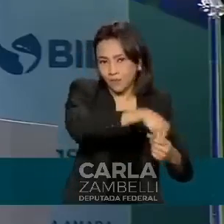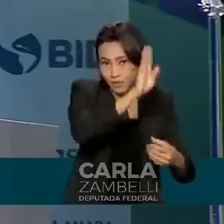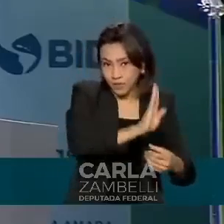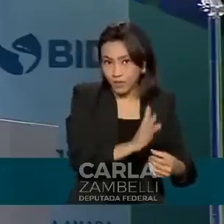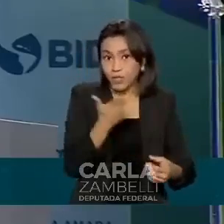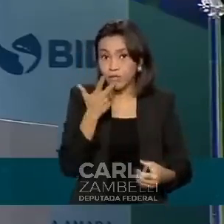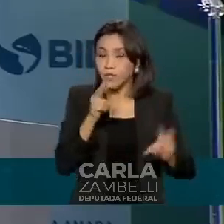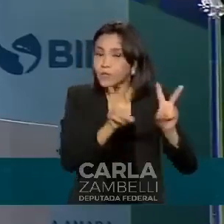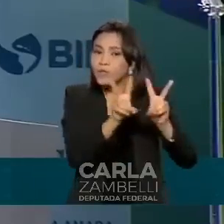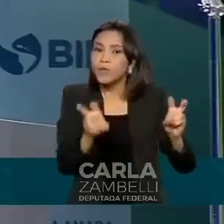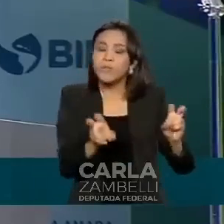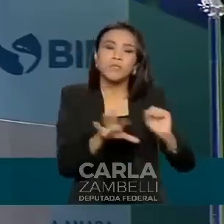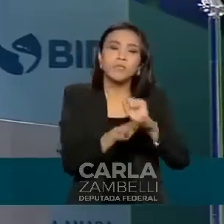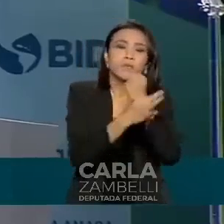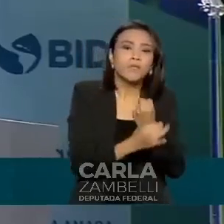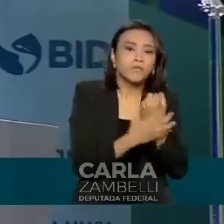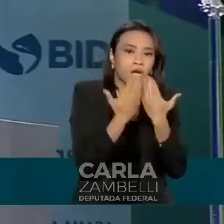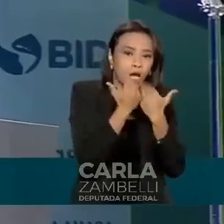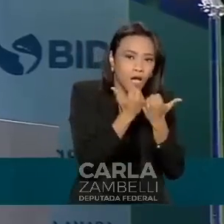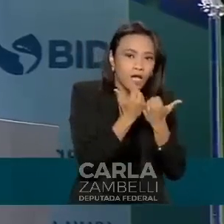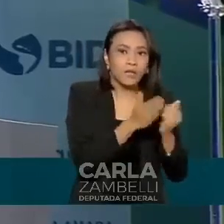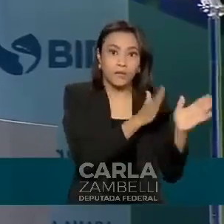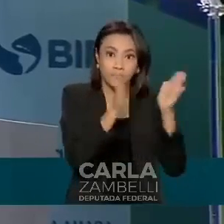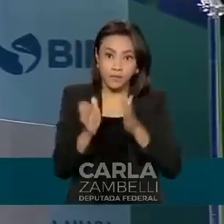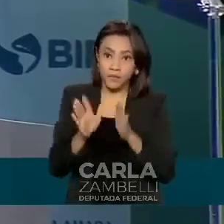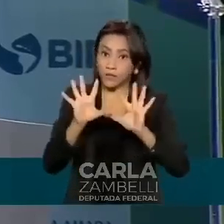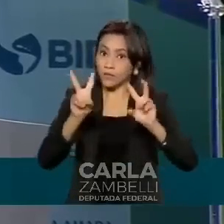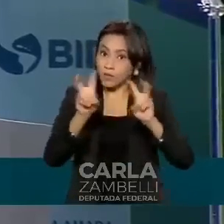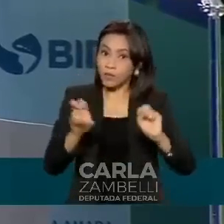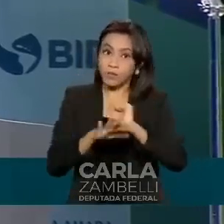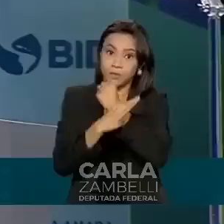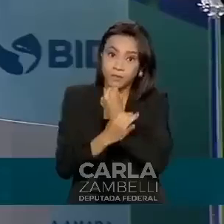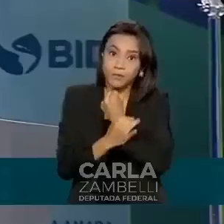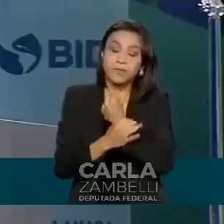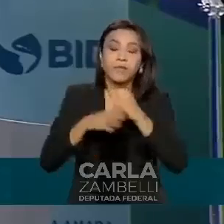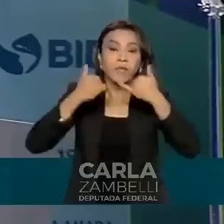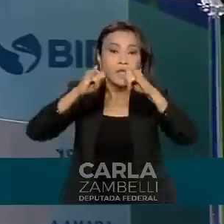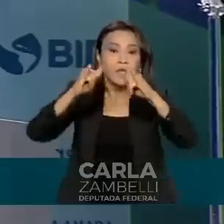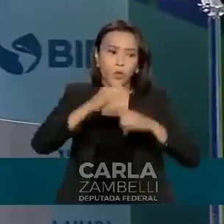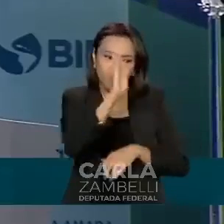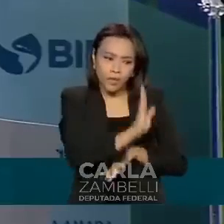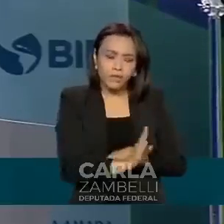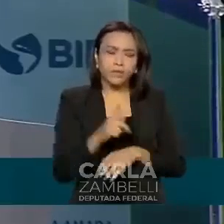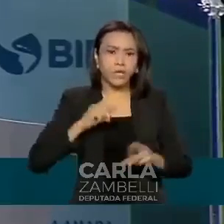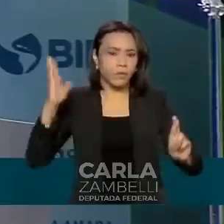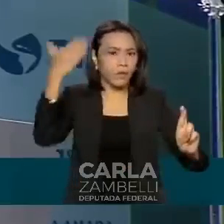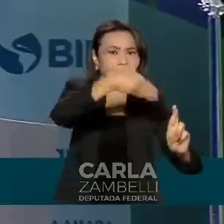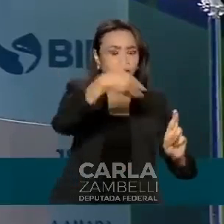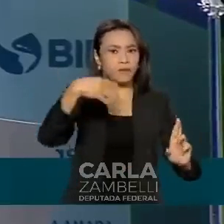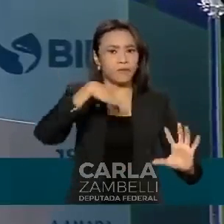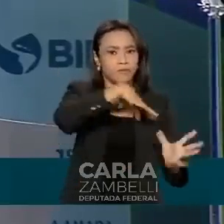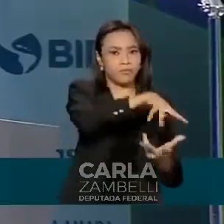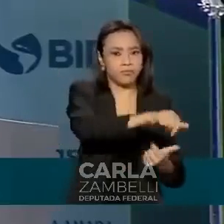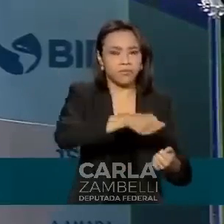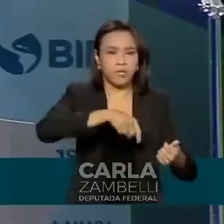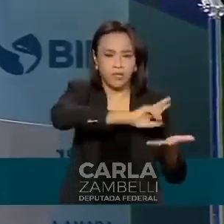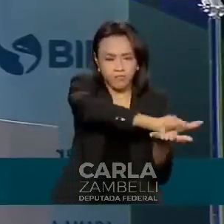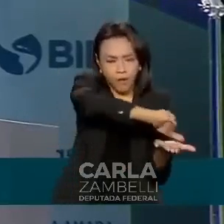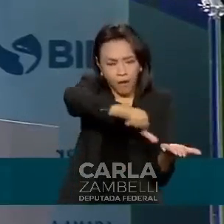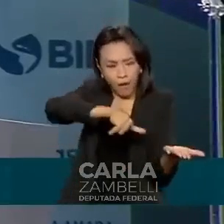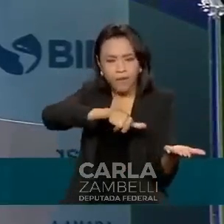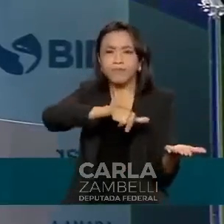e de segurança alimentar então o Brasil é um gigante verde é a matriz energética mais limpa mais